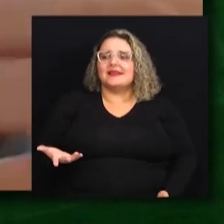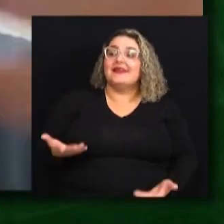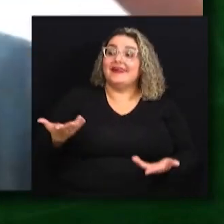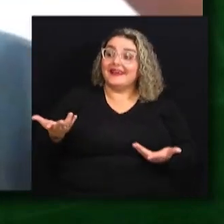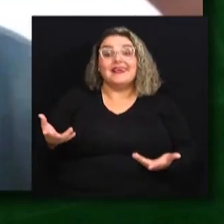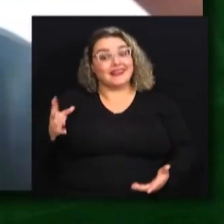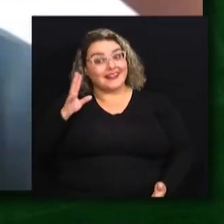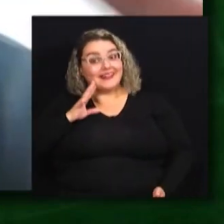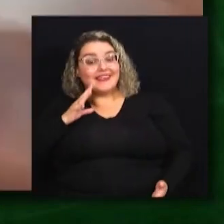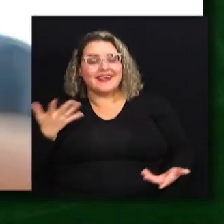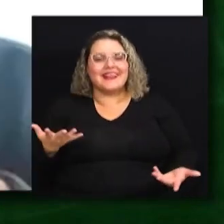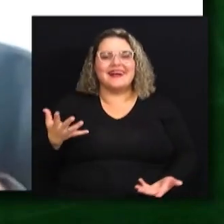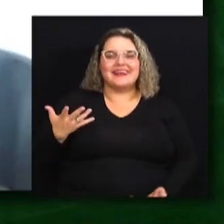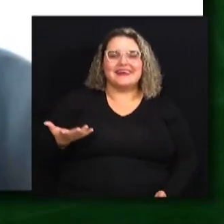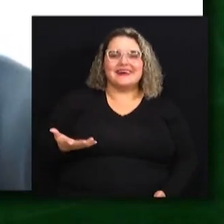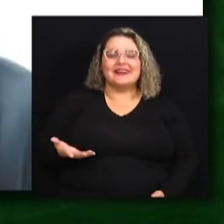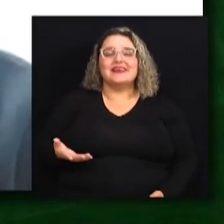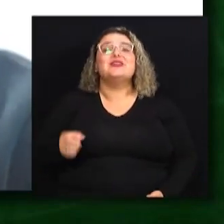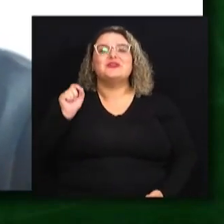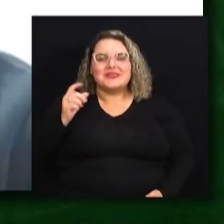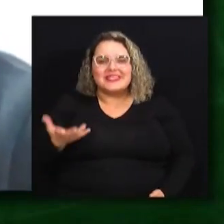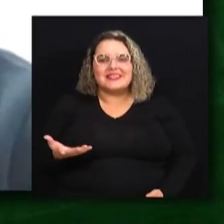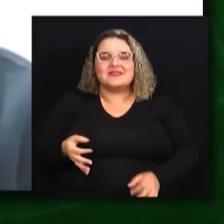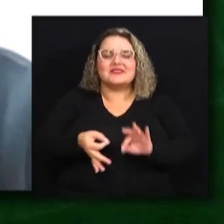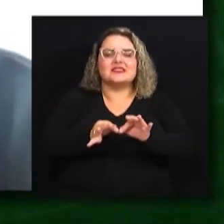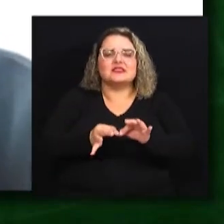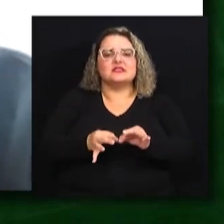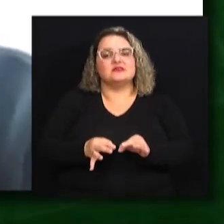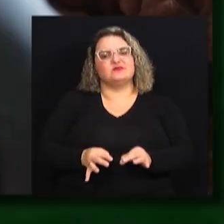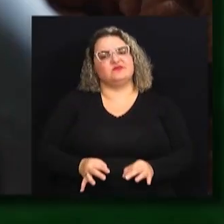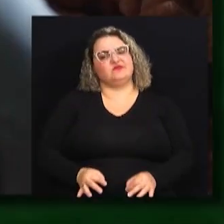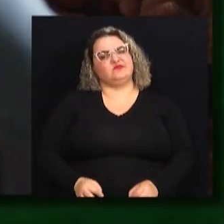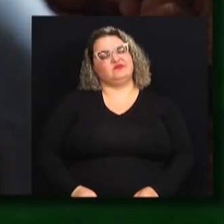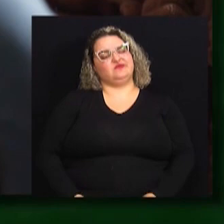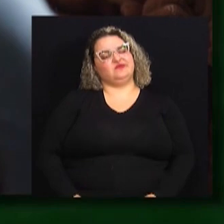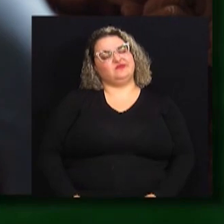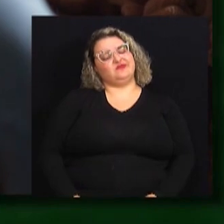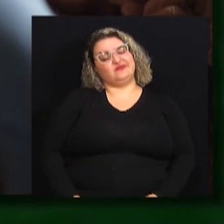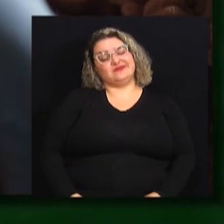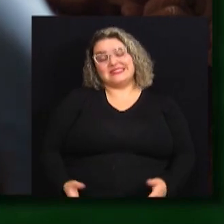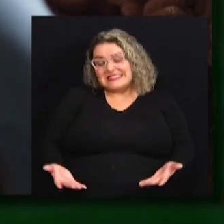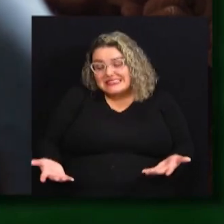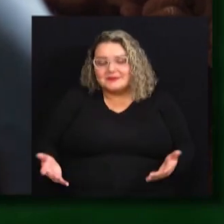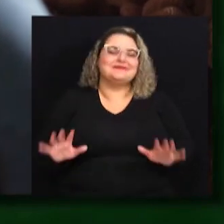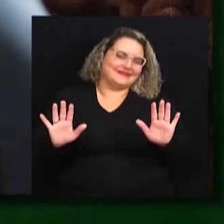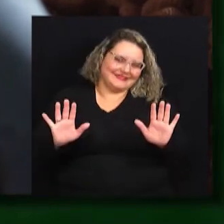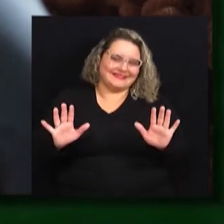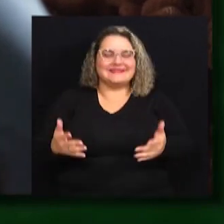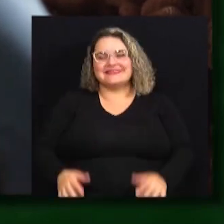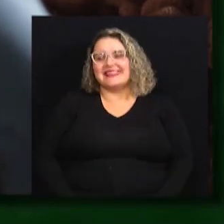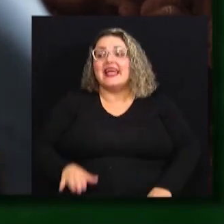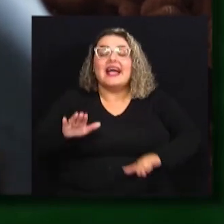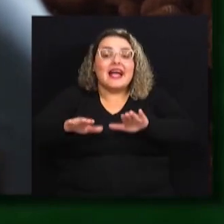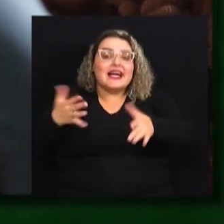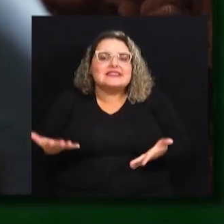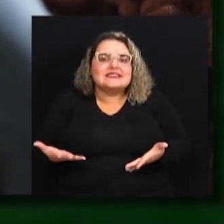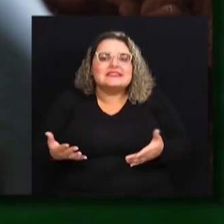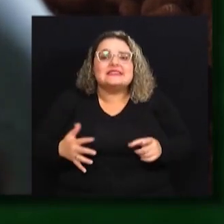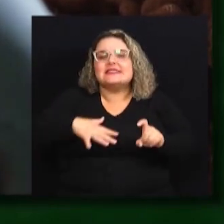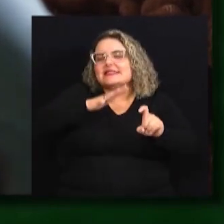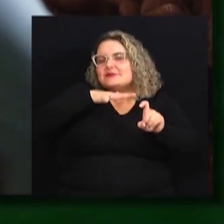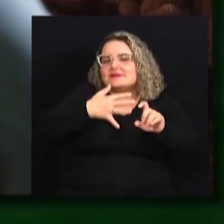quadro de Olho na Educação, falando sobre a importância e o incentivo à leitura. Então você acompanha a partir